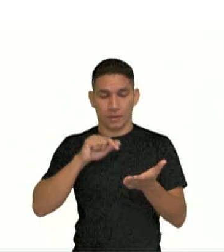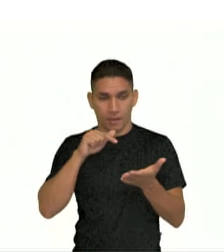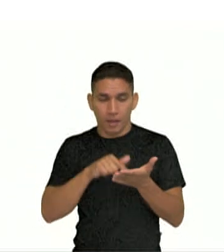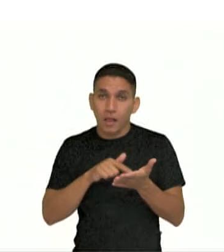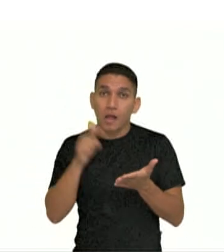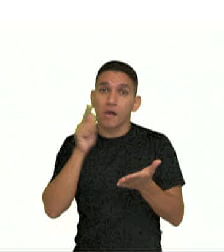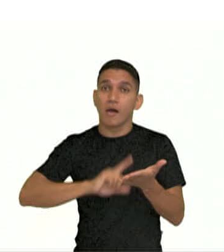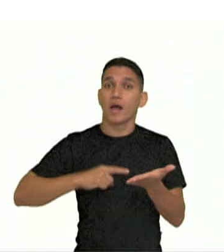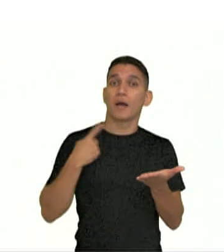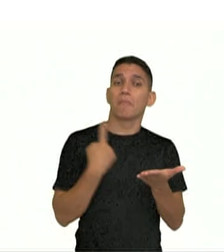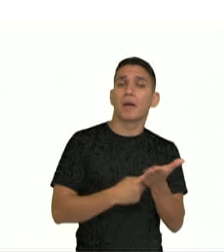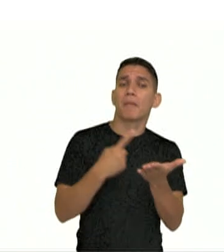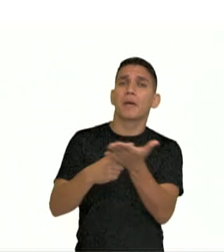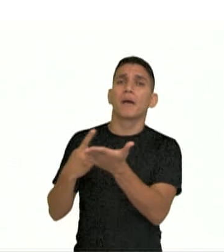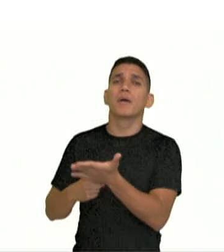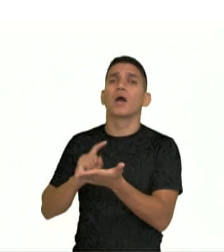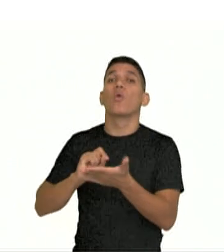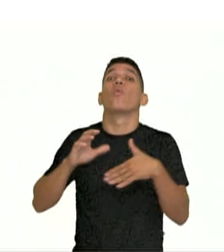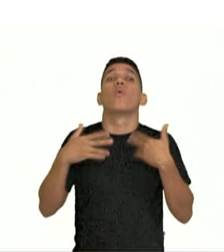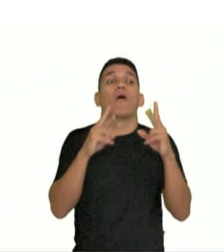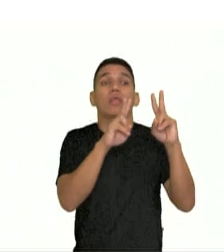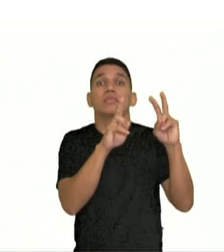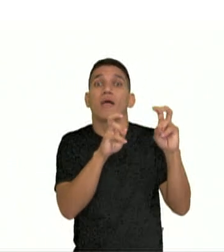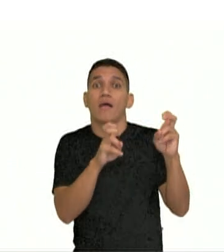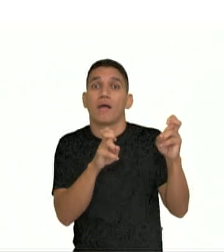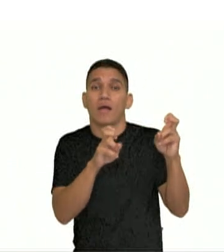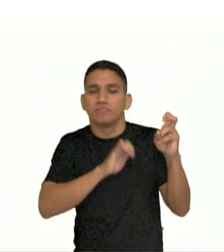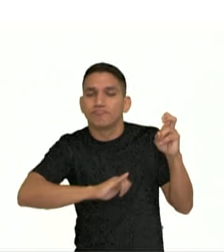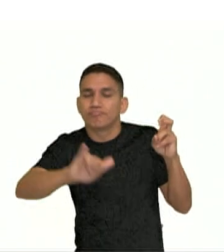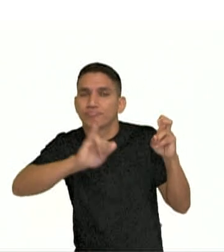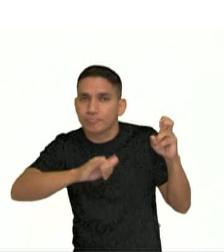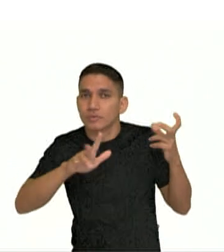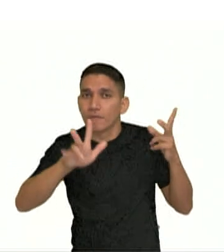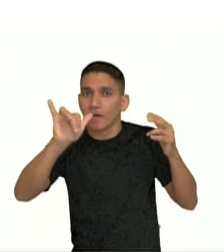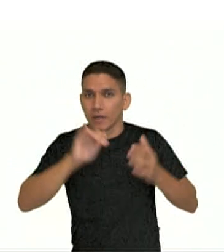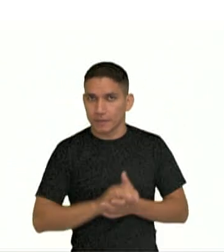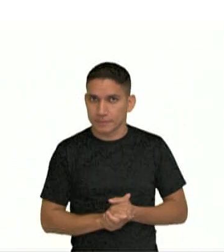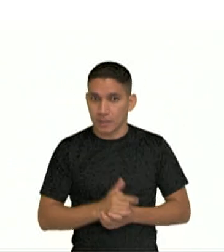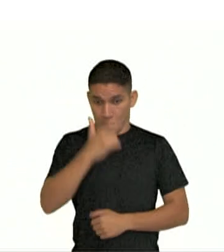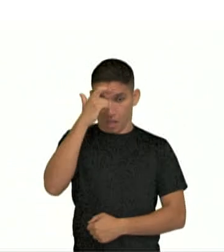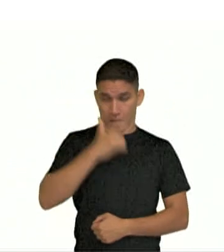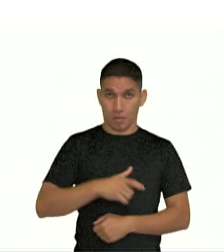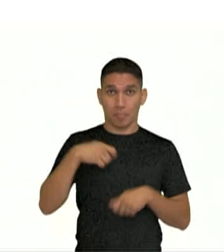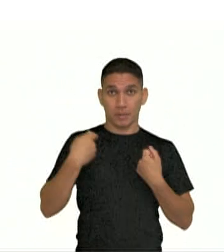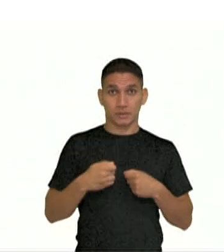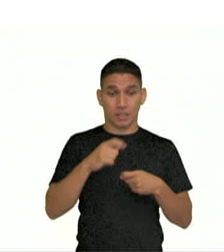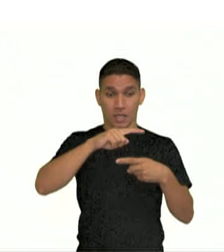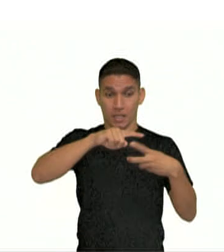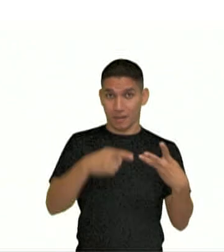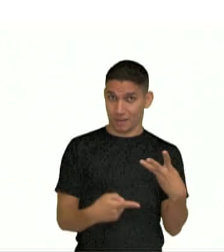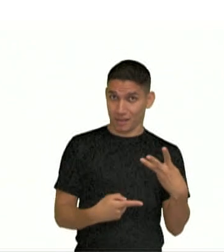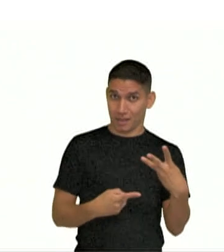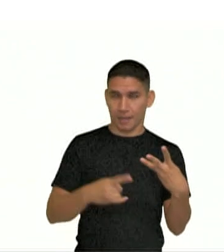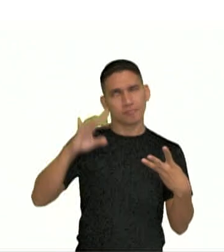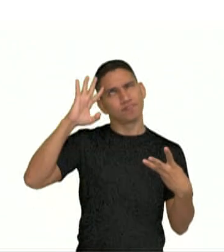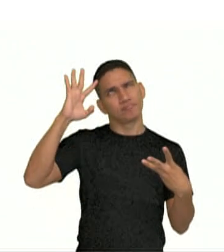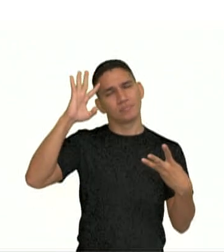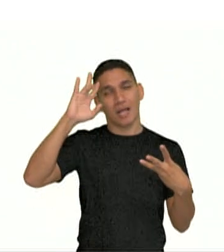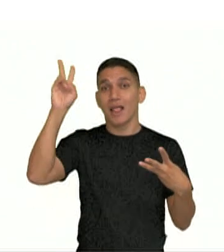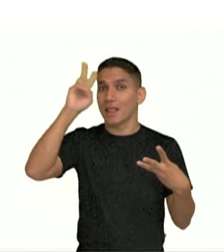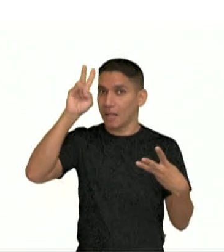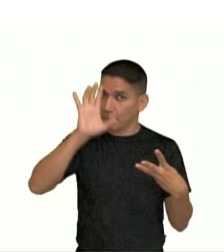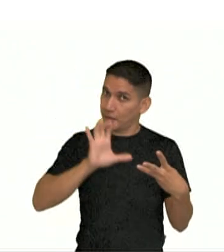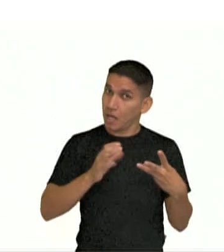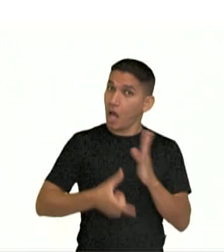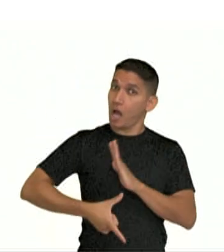é definir qual o tema do programa. O podcaster precisa de 3 pilares em mente antes de dar